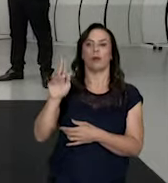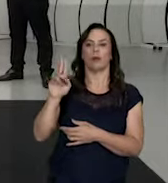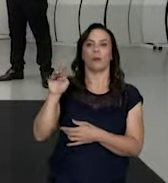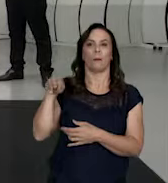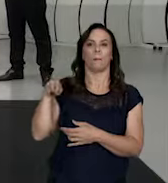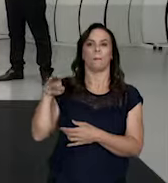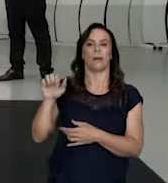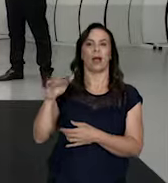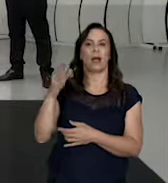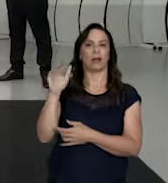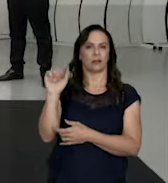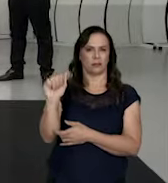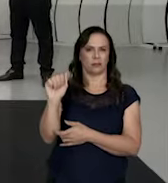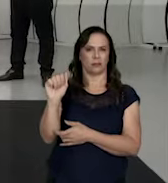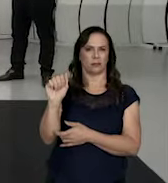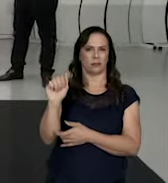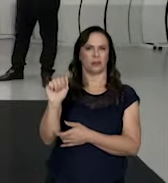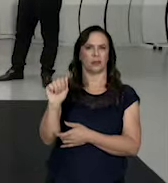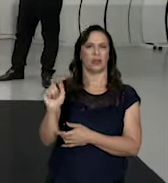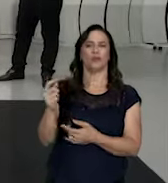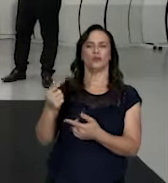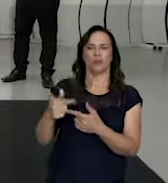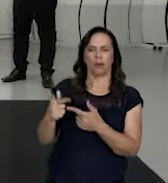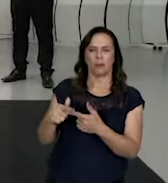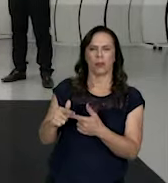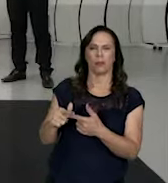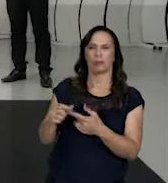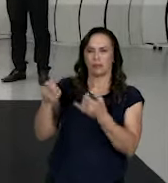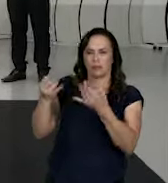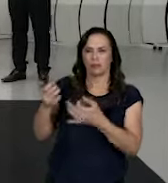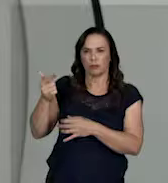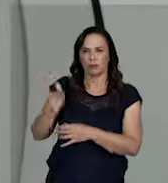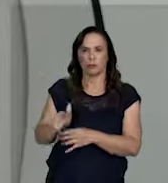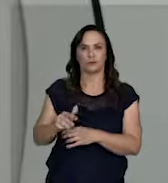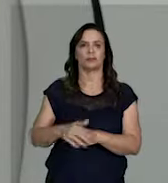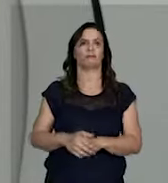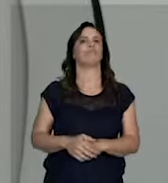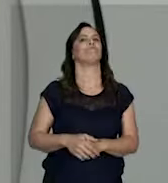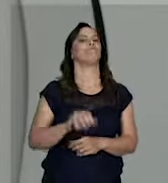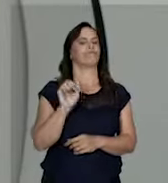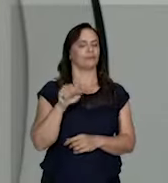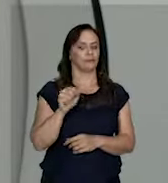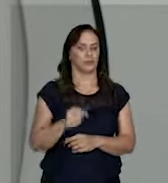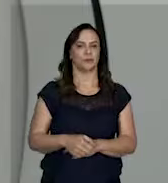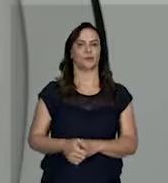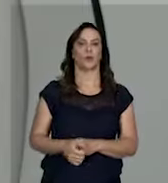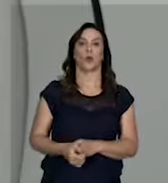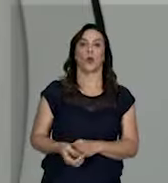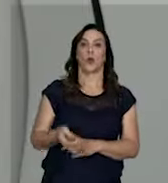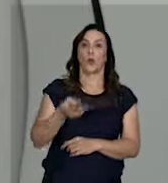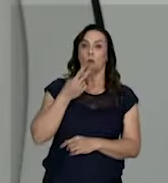inflamações. O senhor poderia repetir essa parte, por gentileza? Sim, né? Esse cigarro eletrônico